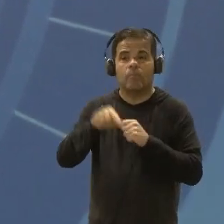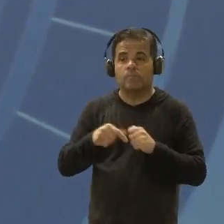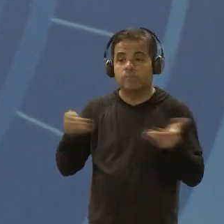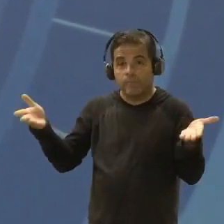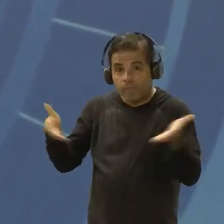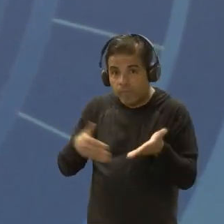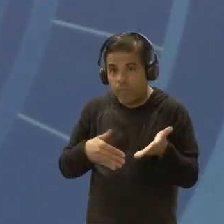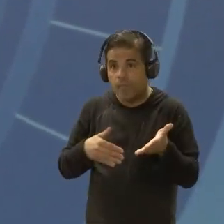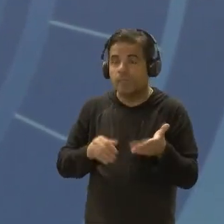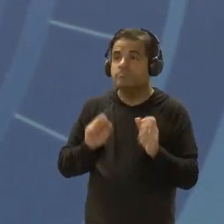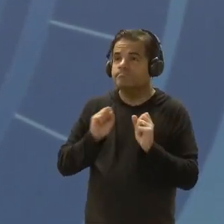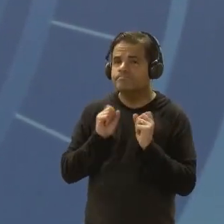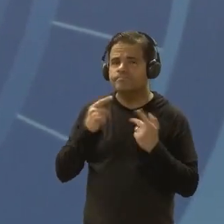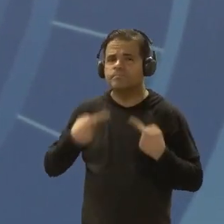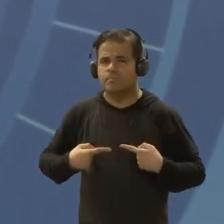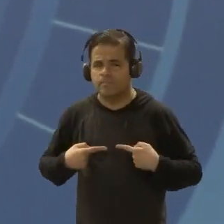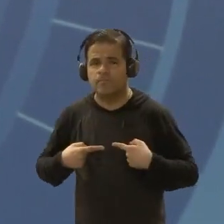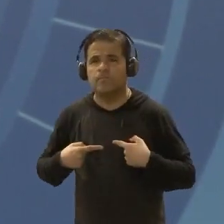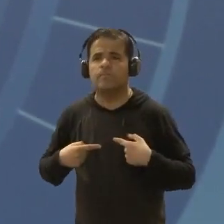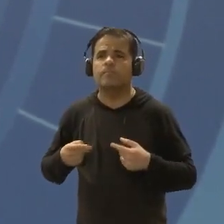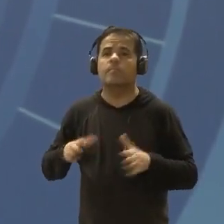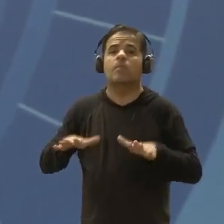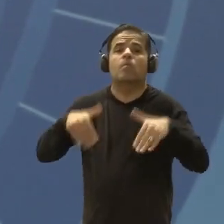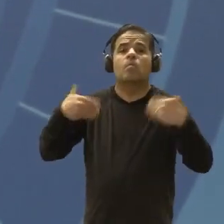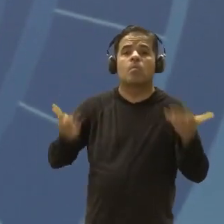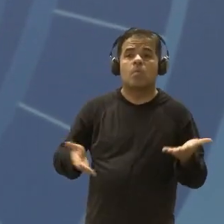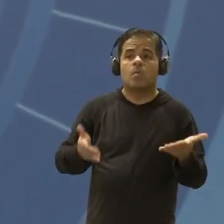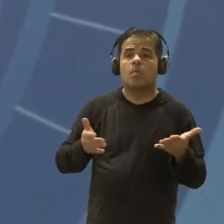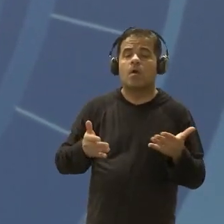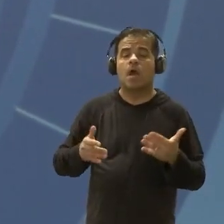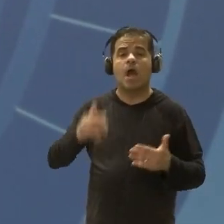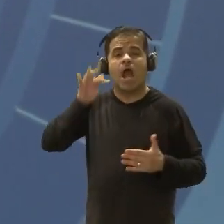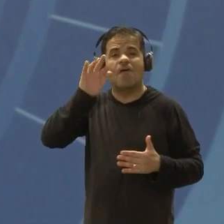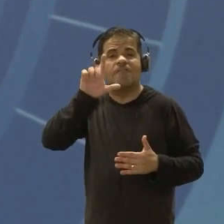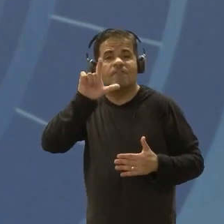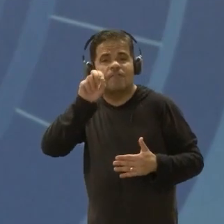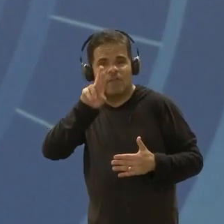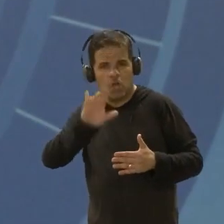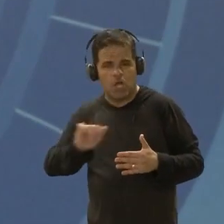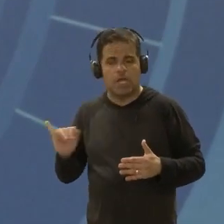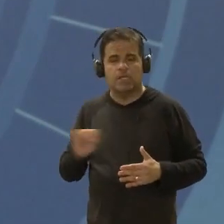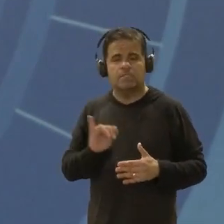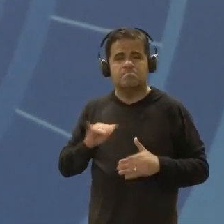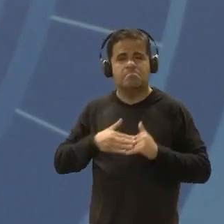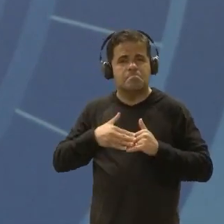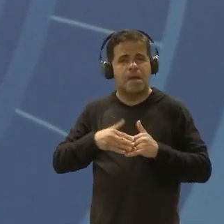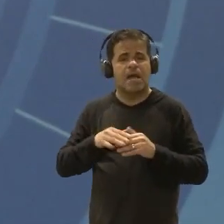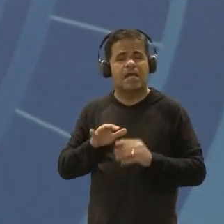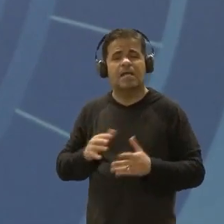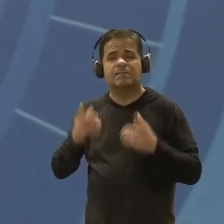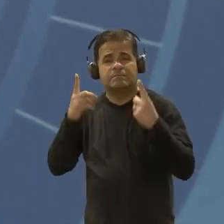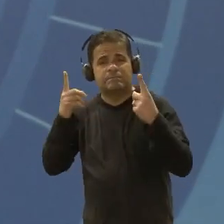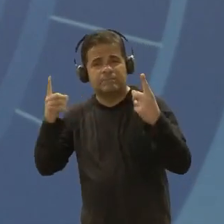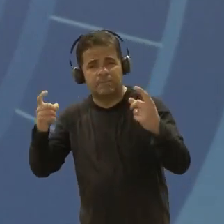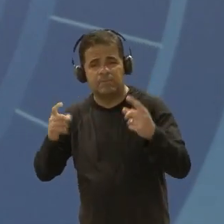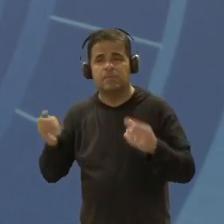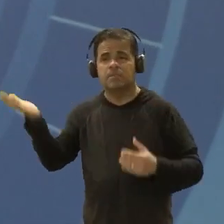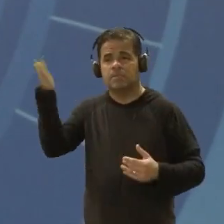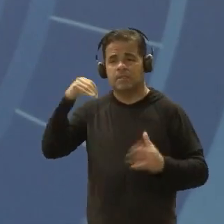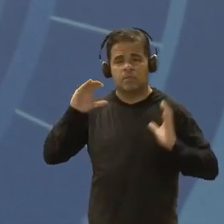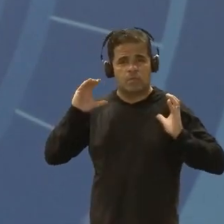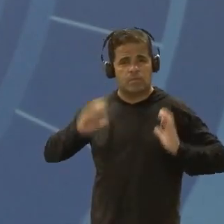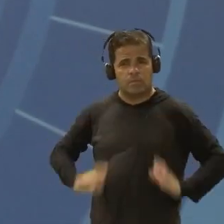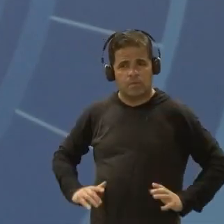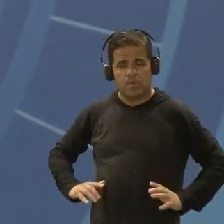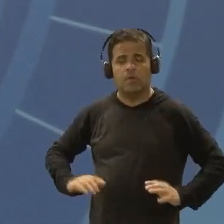no momento de reconhecer qual é a flora intestinal mais agressiva e como é que ela se comporta dentro do paciente